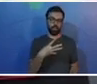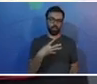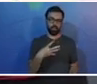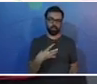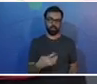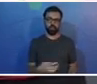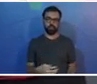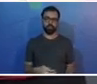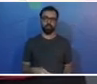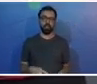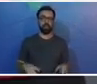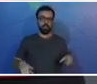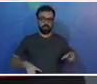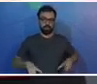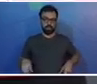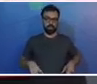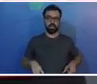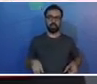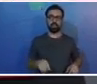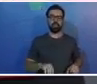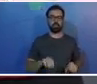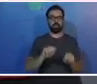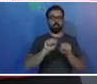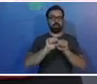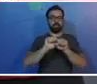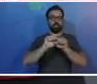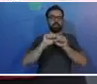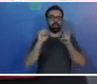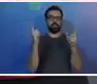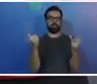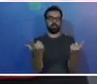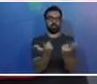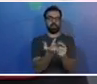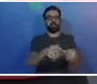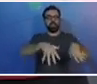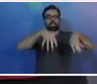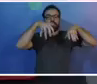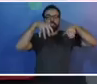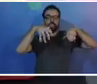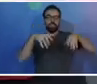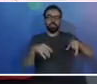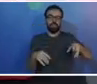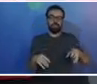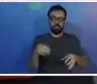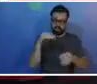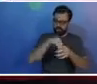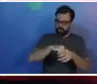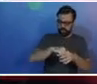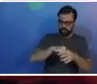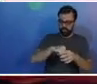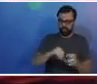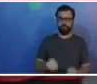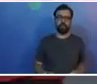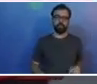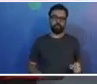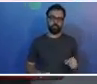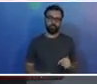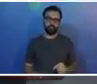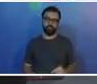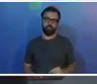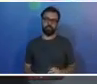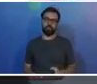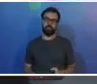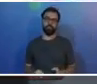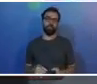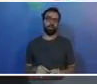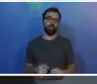na capital do Estado. No Estado de São Paulo, lá na cidade de São Paulo, que é a nossa capital.